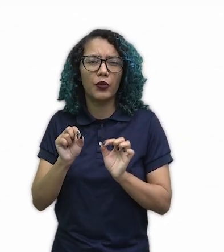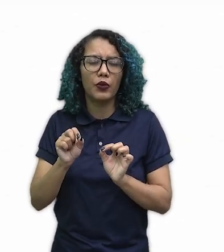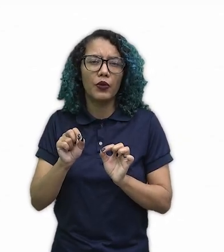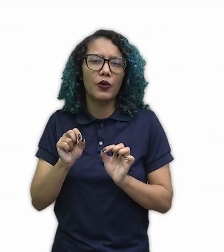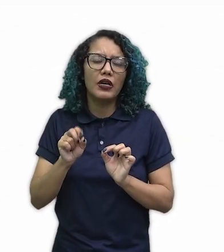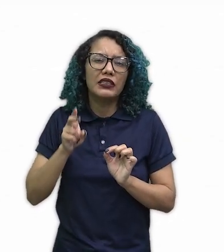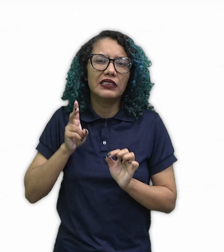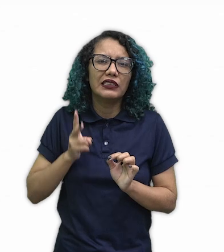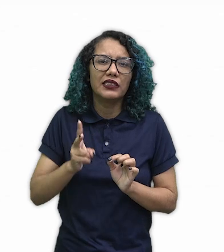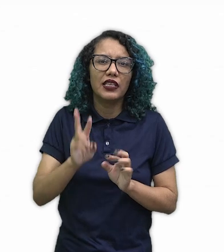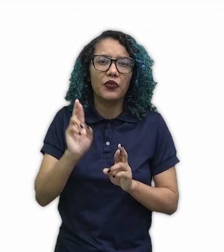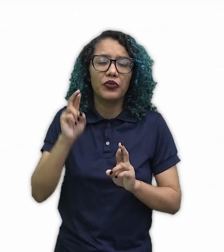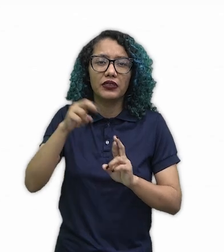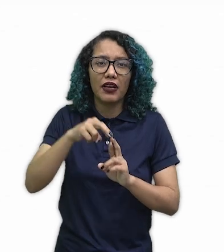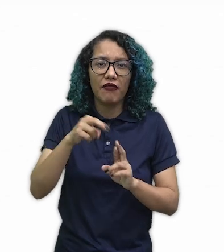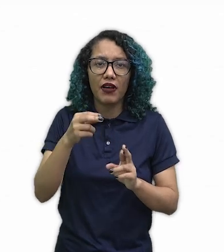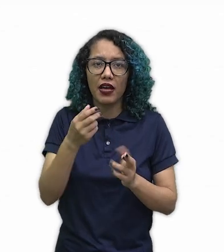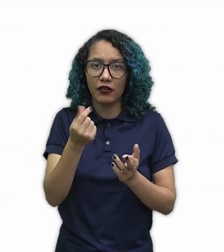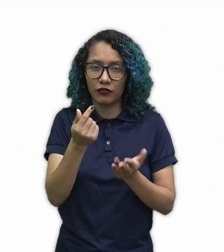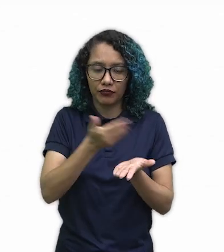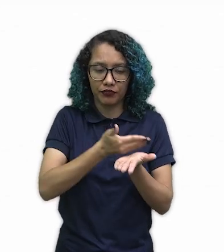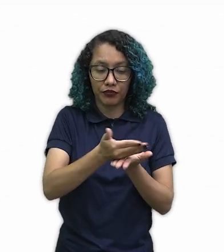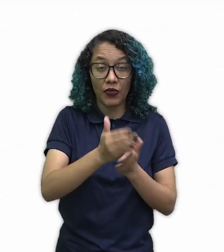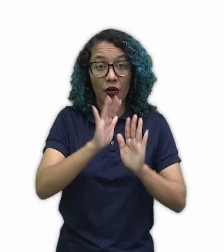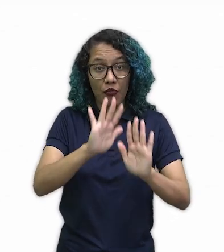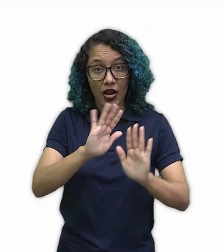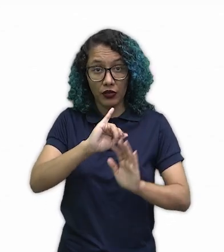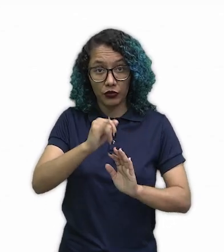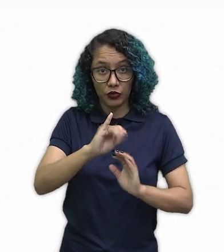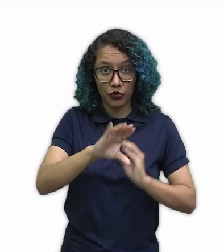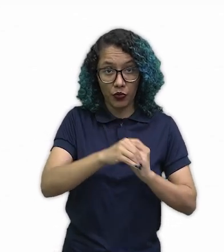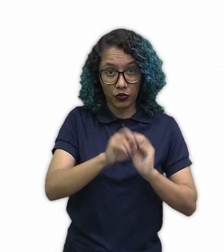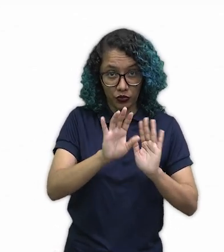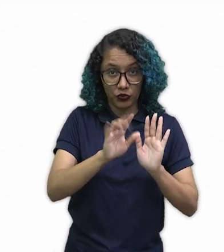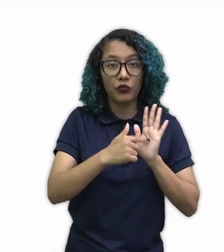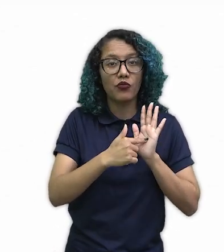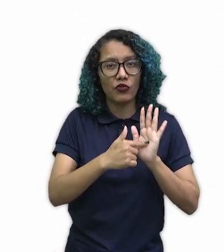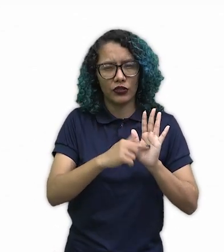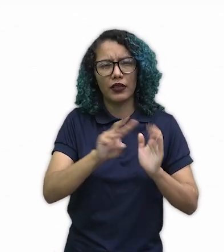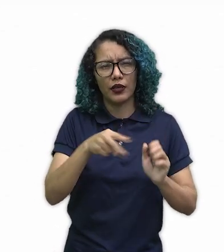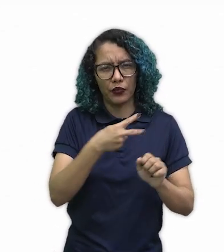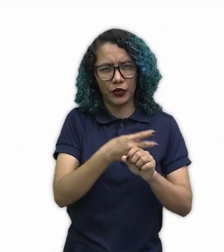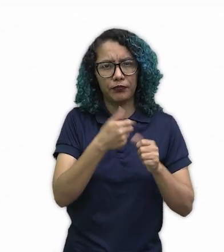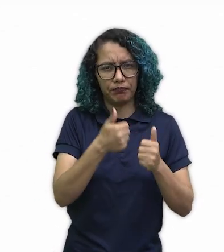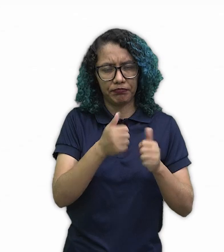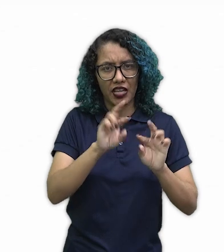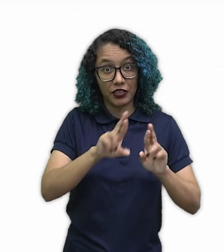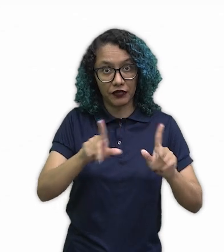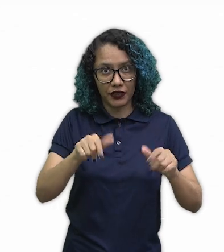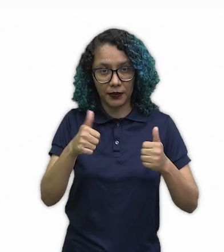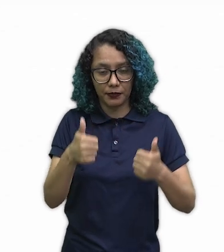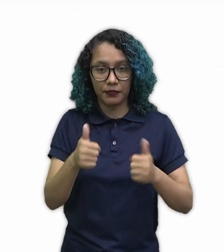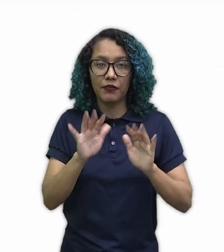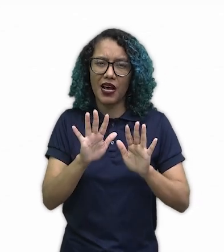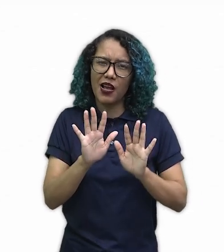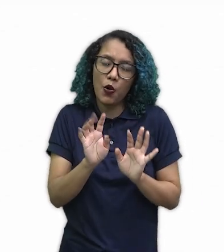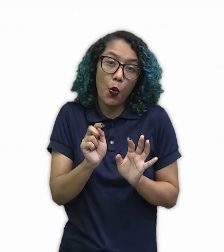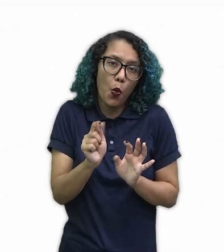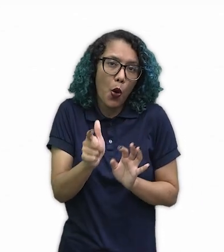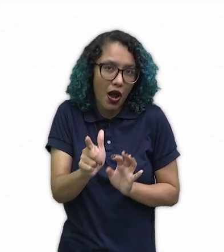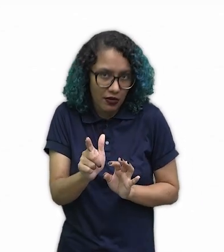bom? O juro simples sempre vai ser uma referência com base ao valor inicial. Enquanto o juro composto, daqui a pouco você vai ver que é um pouquinho,